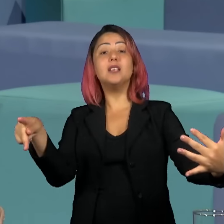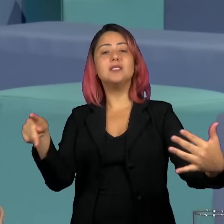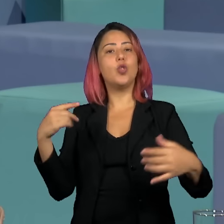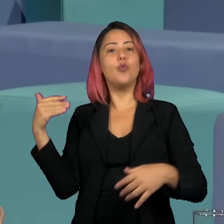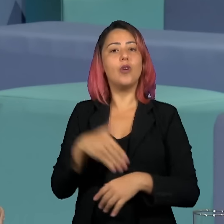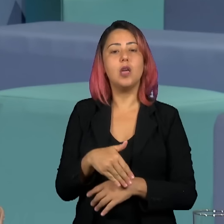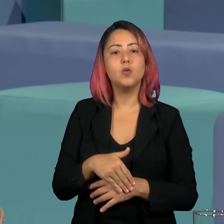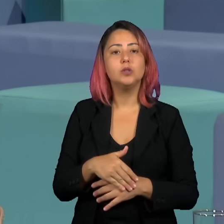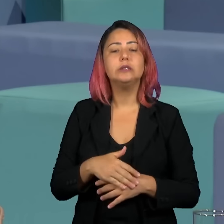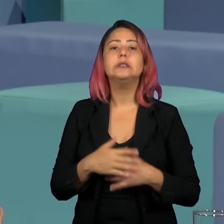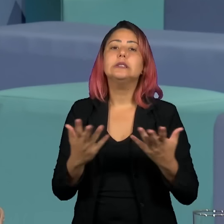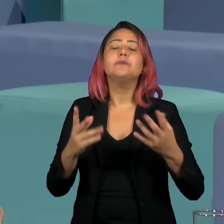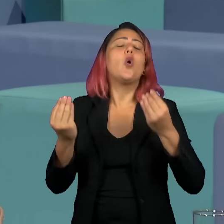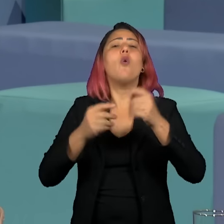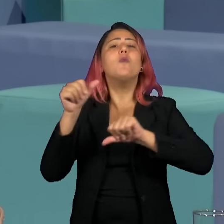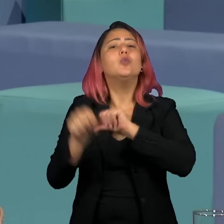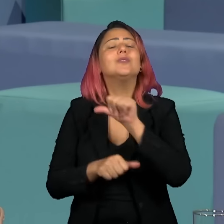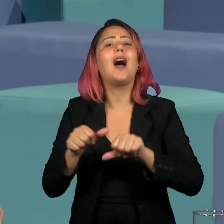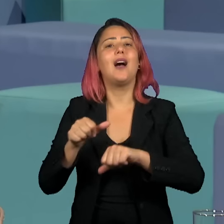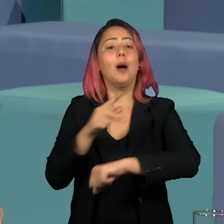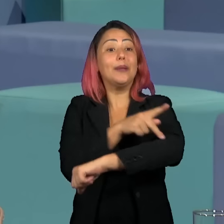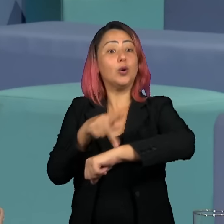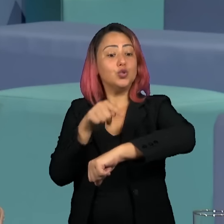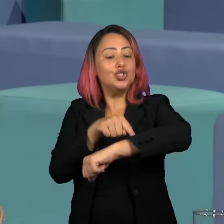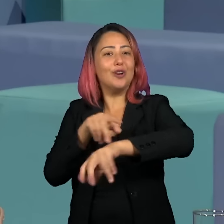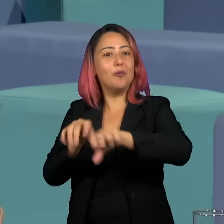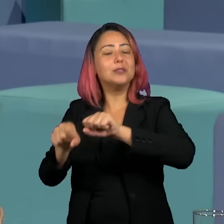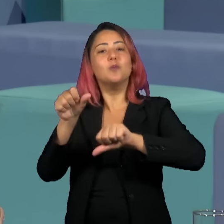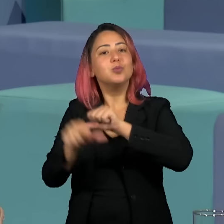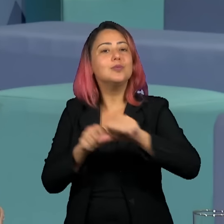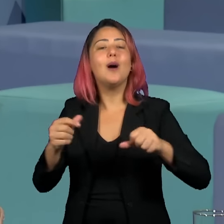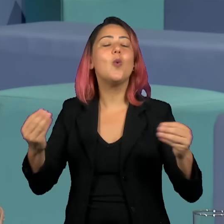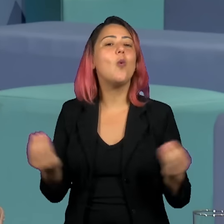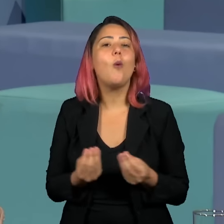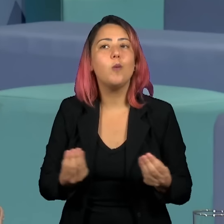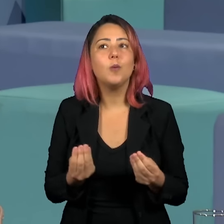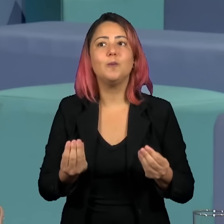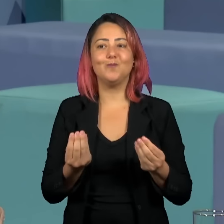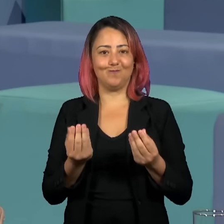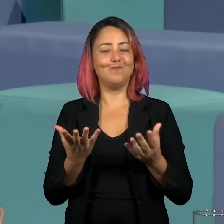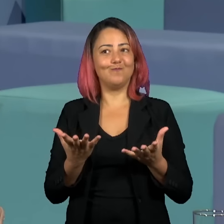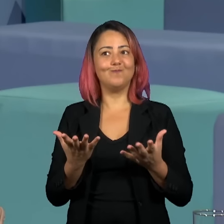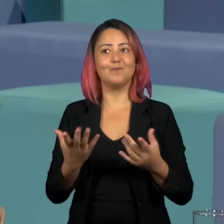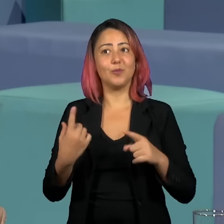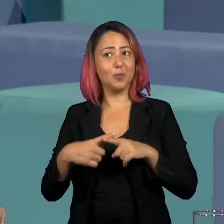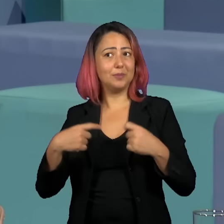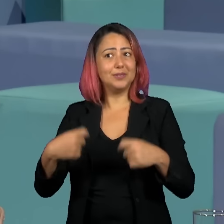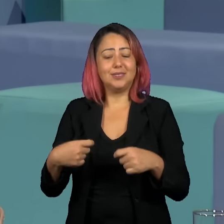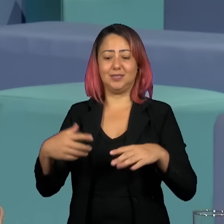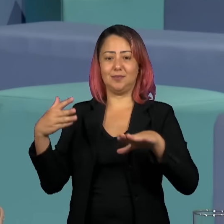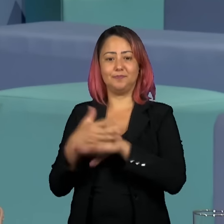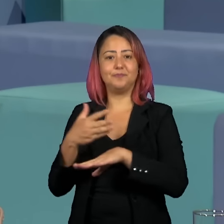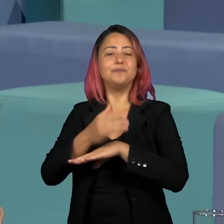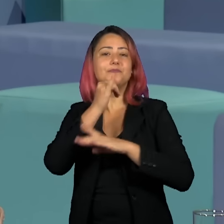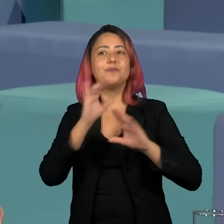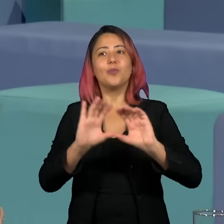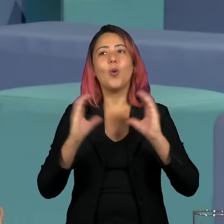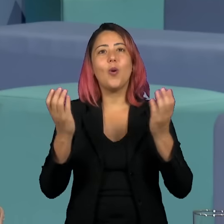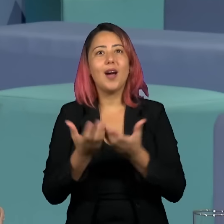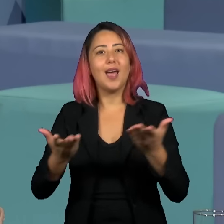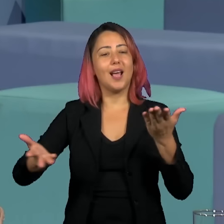difícil como a gente consegue mudar isso gente de que jeito a gente consegue por exemplo trazer a pedagogia para participar do congresso brasileir informática da